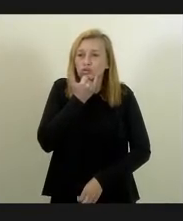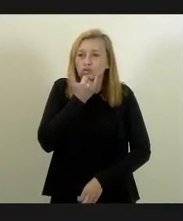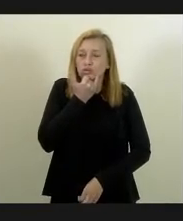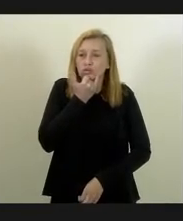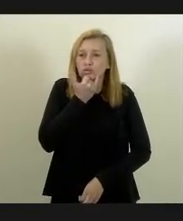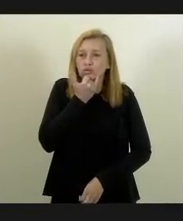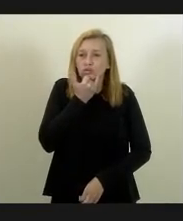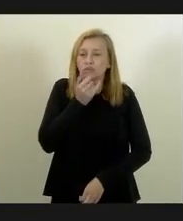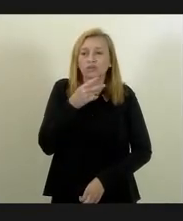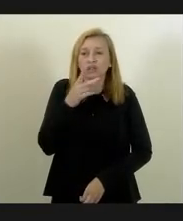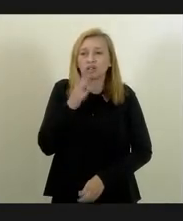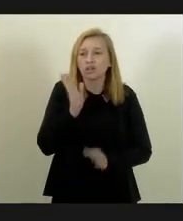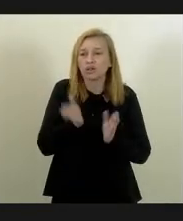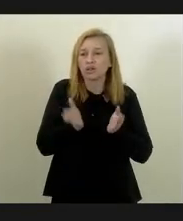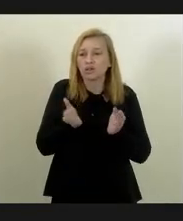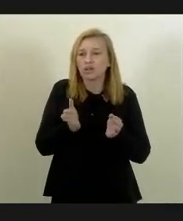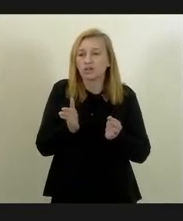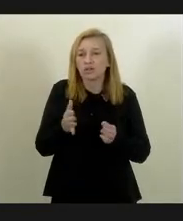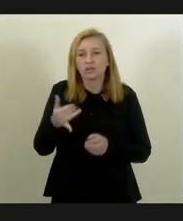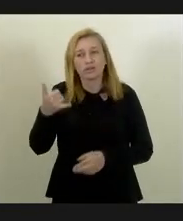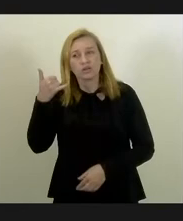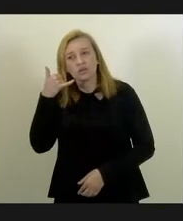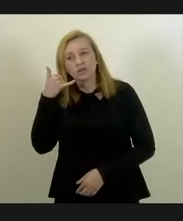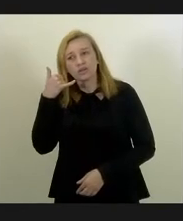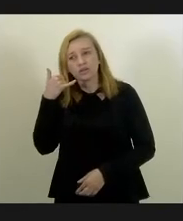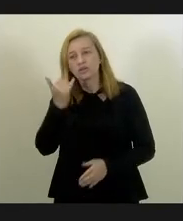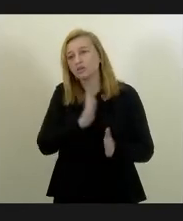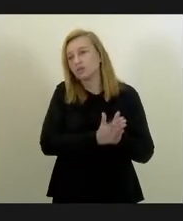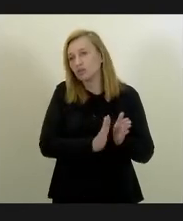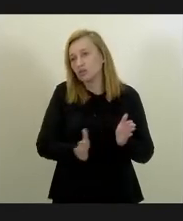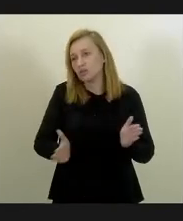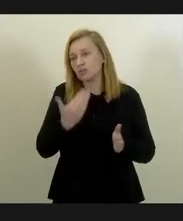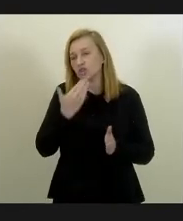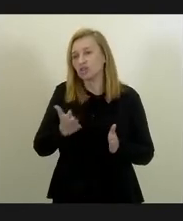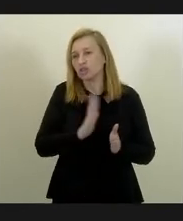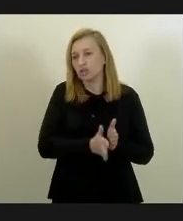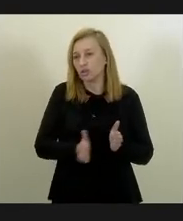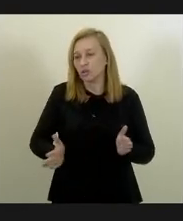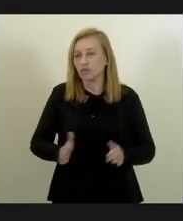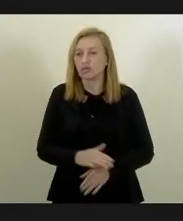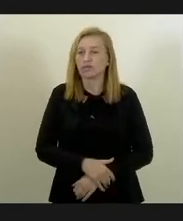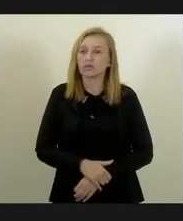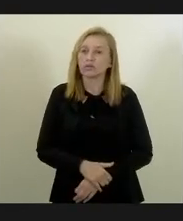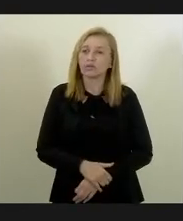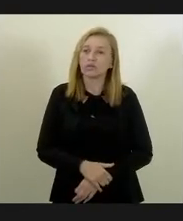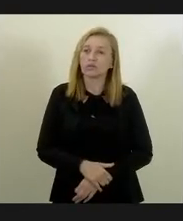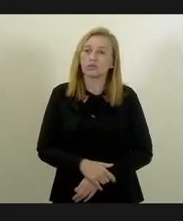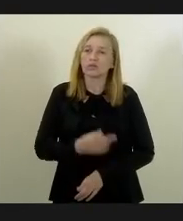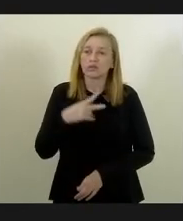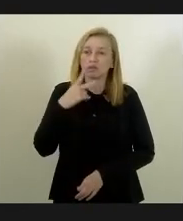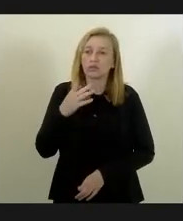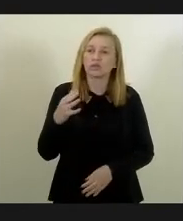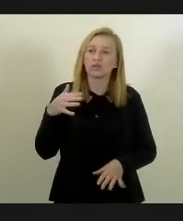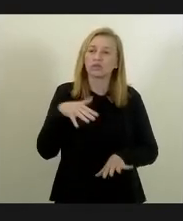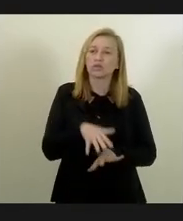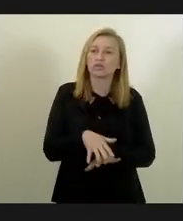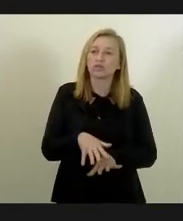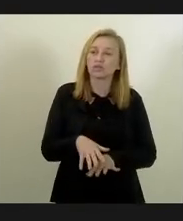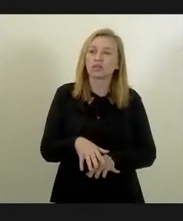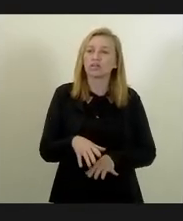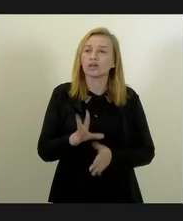abordar agora. Eu estava querendo uma questão de ordem. Quando o senhor falou da inclusão na